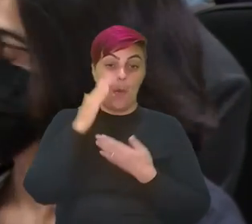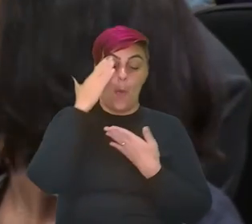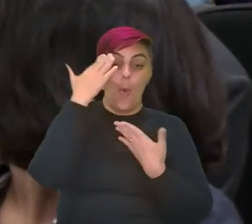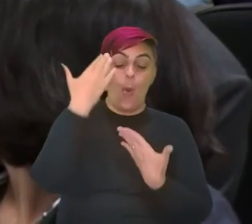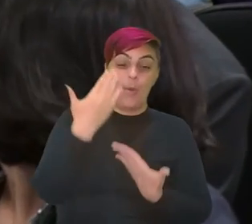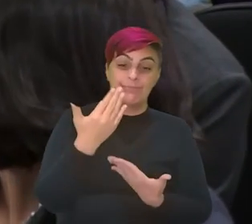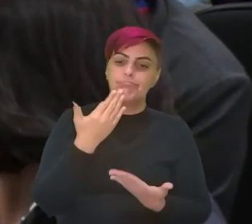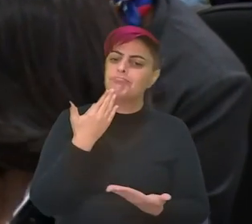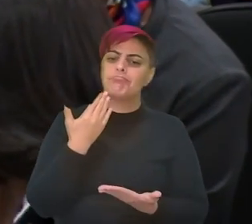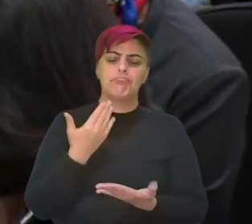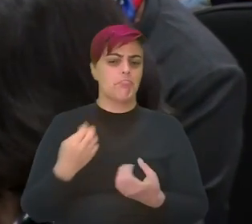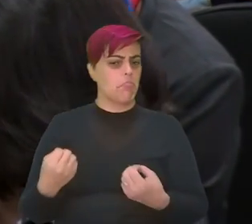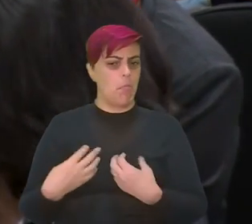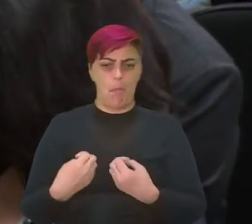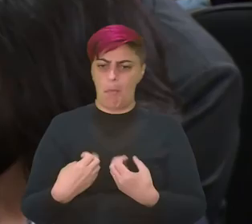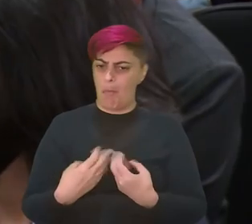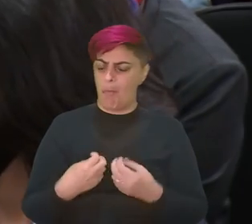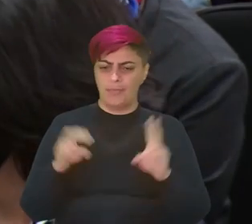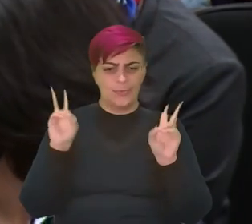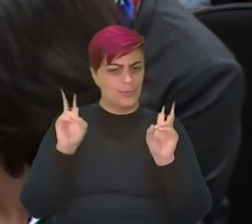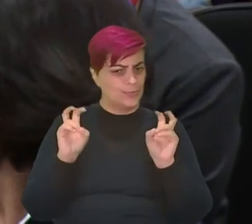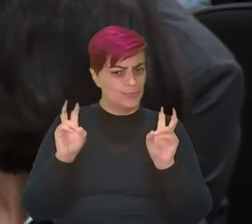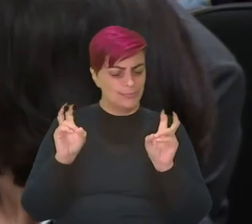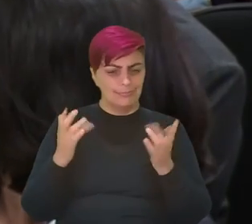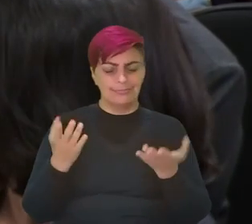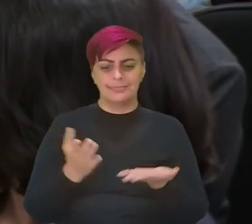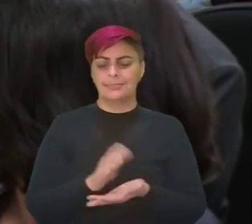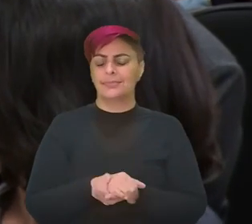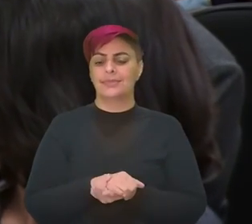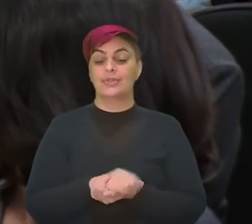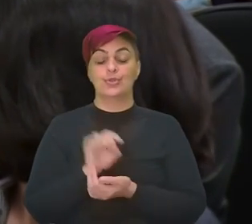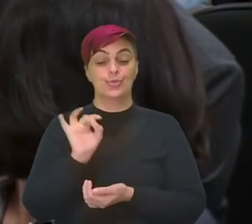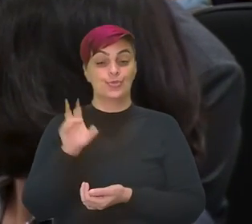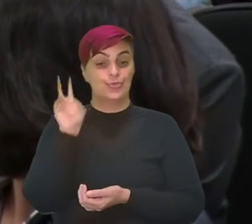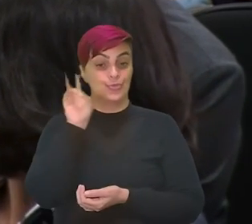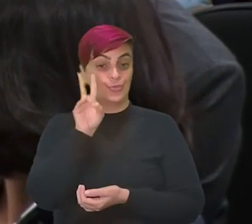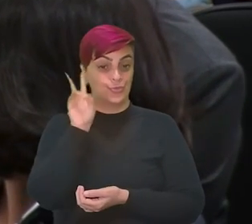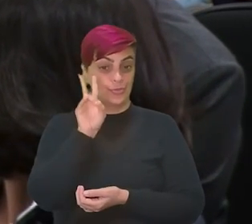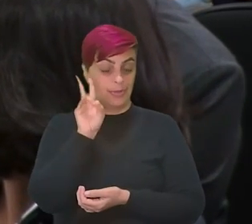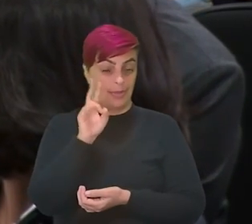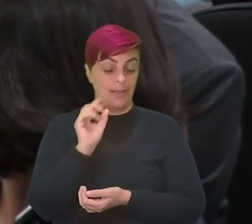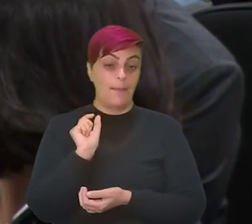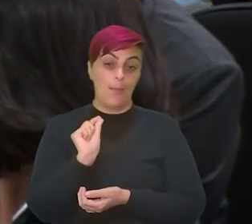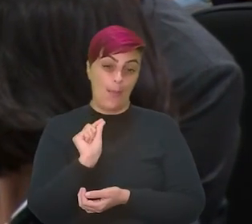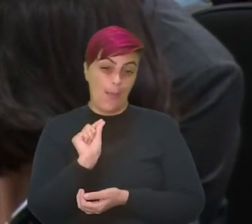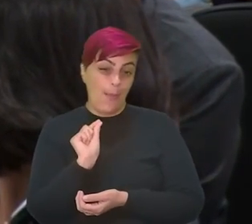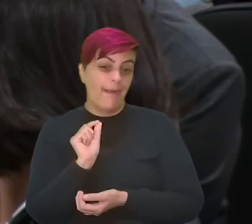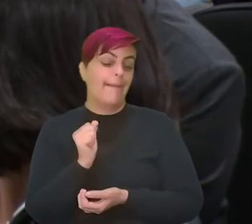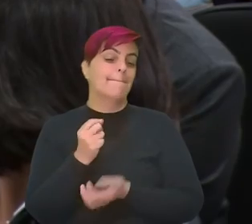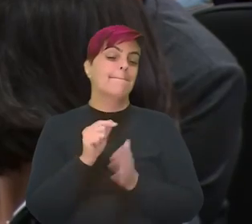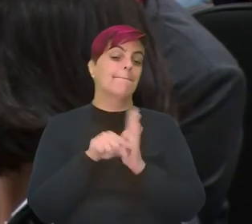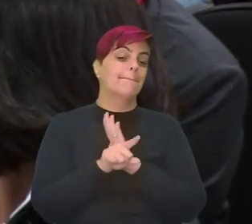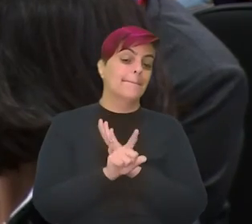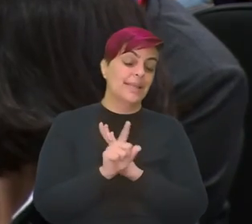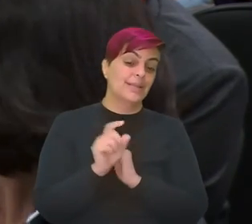Muito obrigado pela aula sobre o Kula e sobre Malinowski, né? Eu só queria lembrar um pouquinho aqui e